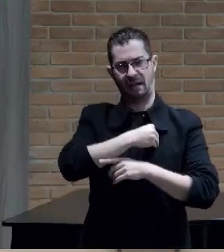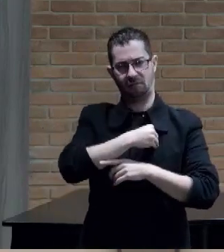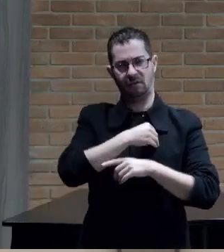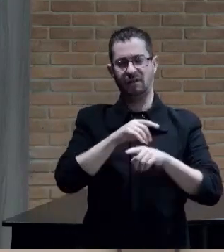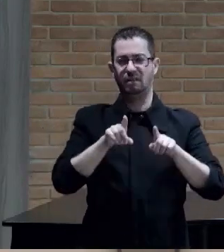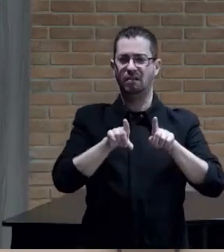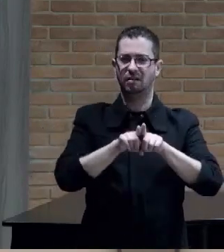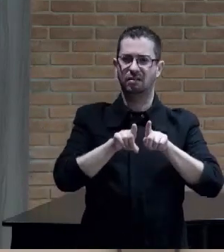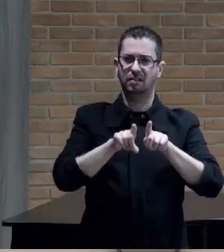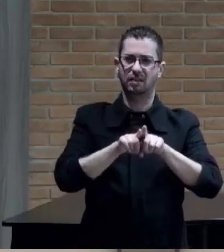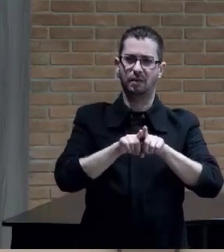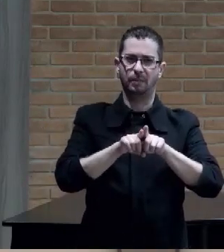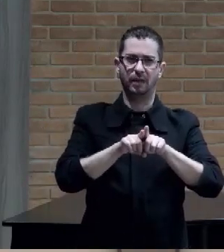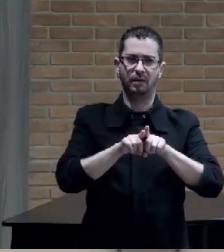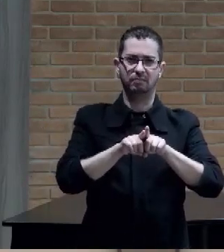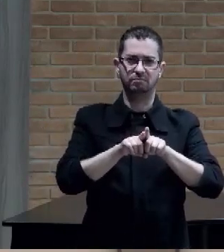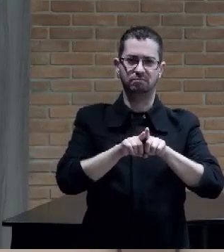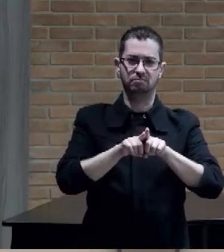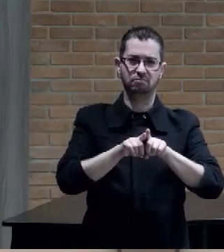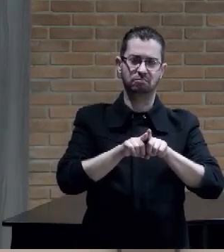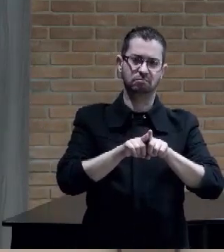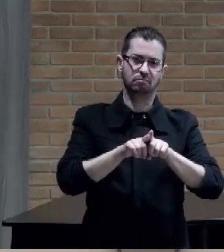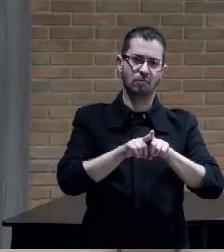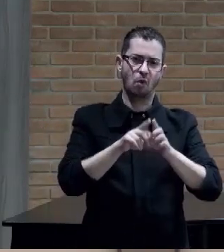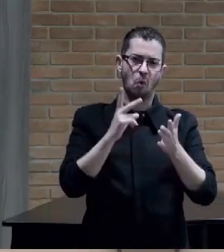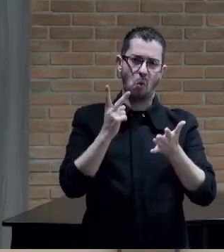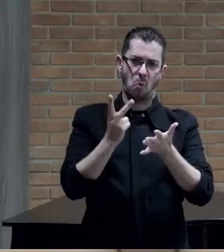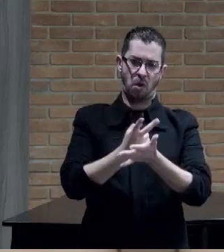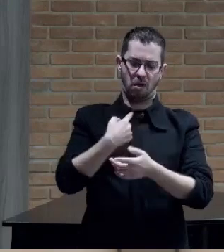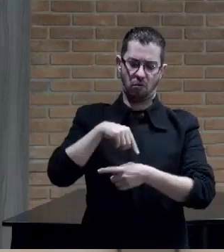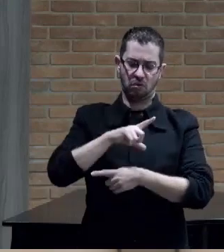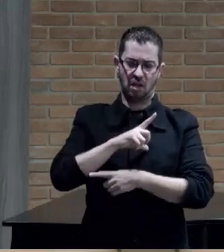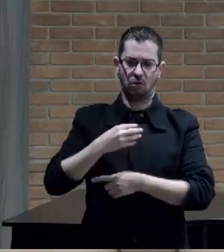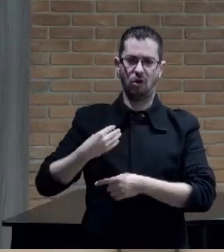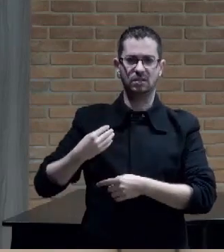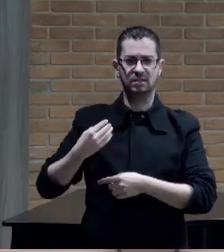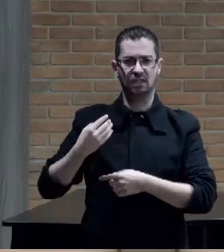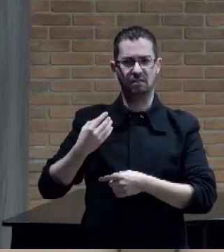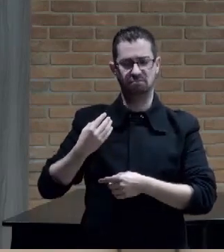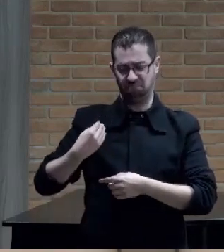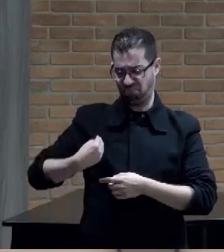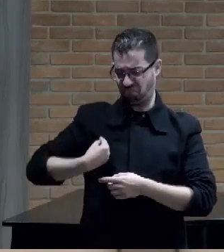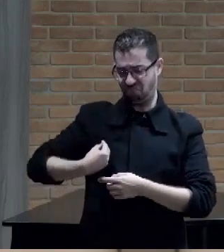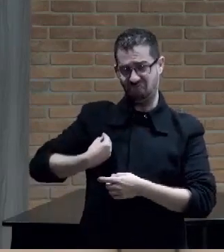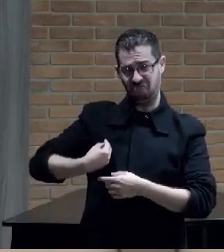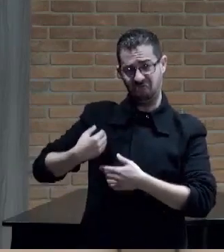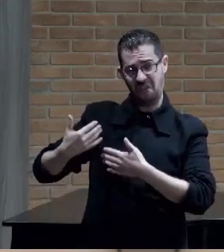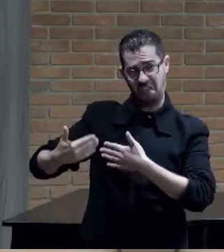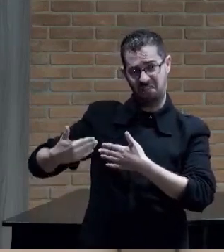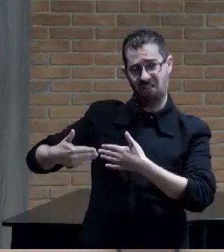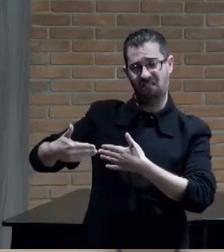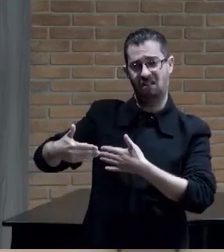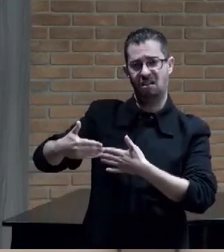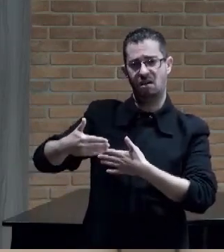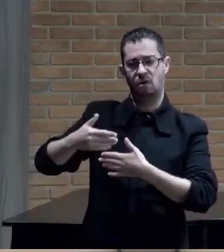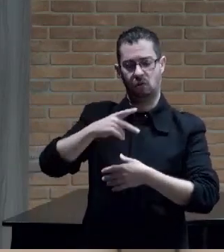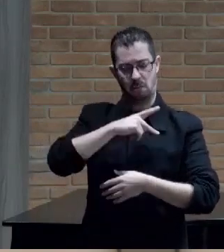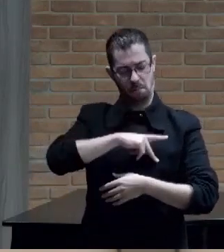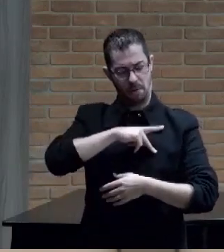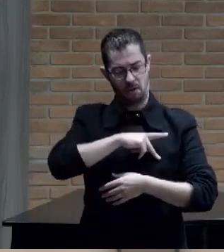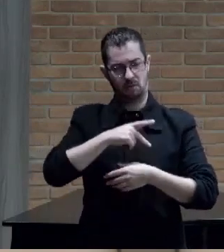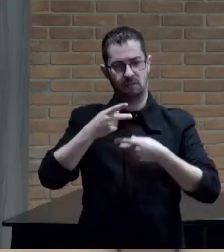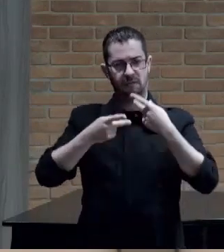a nossa natureza. Então, quando o apóstolo Paulo fala aqui sobre salvação, é o poder de Deus